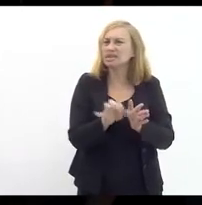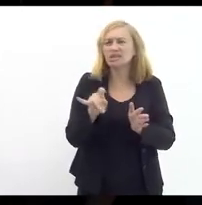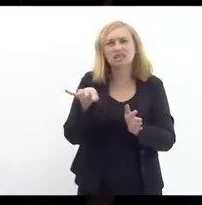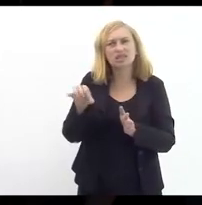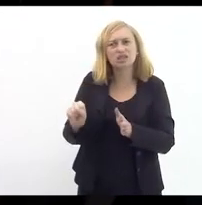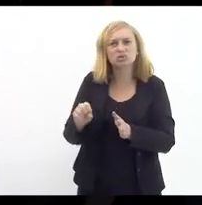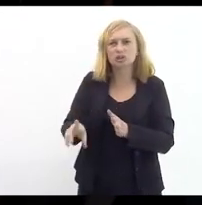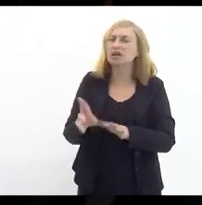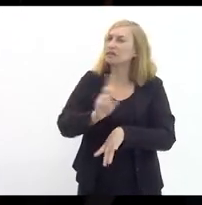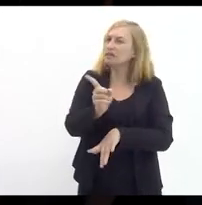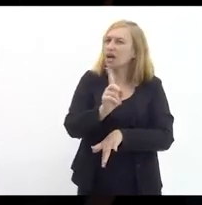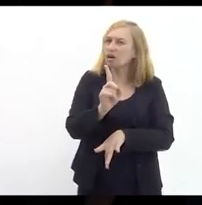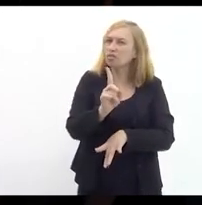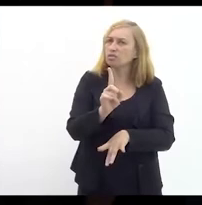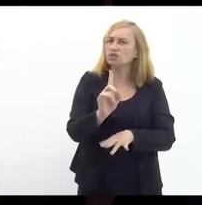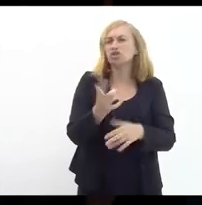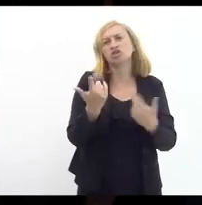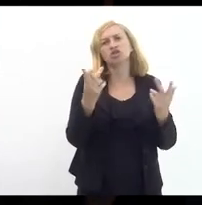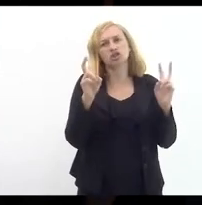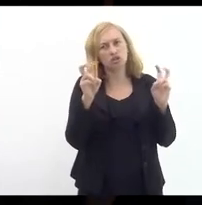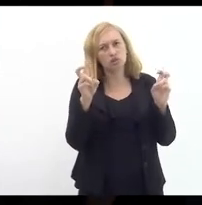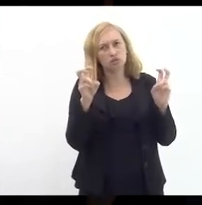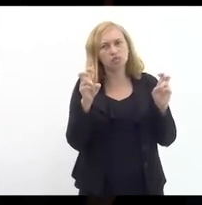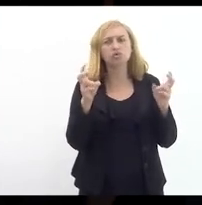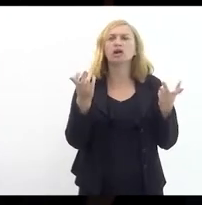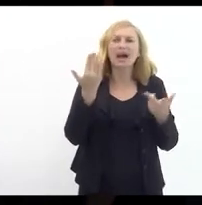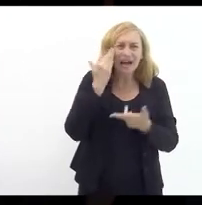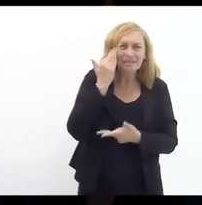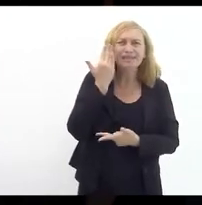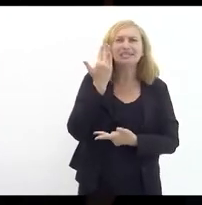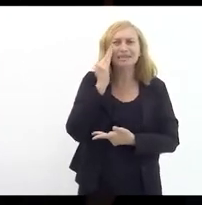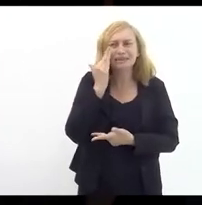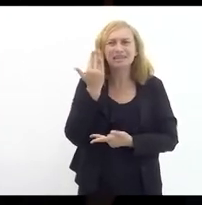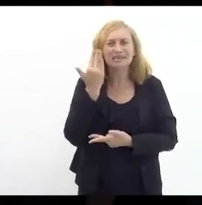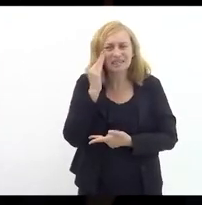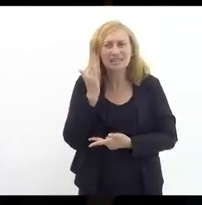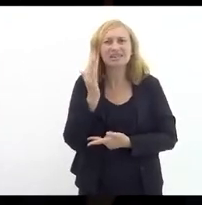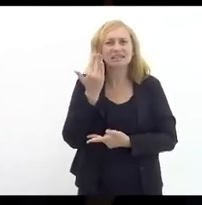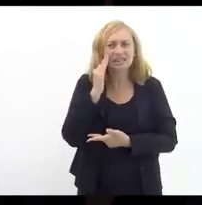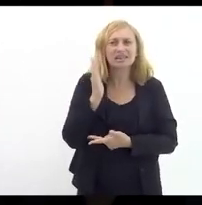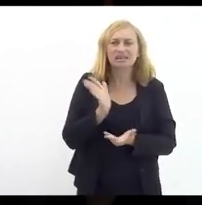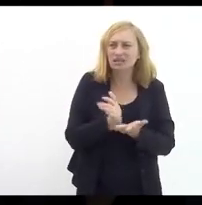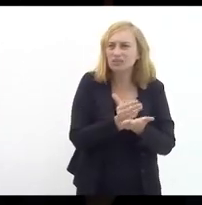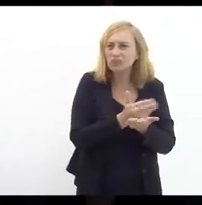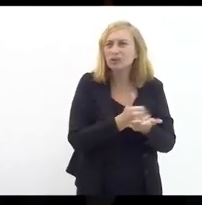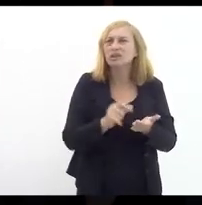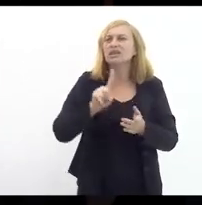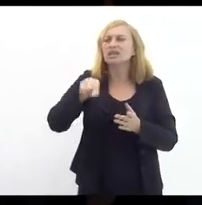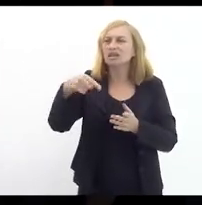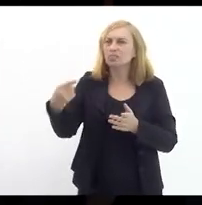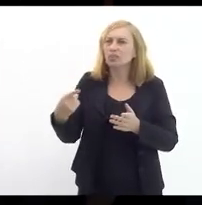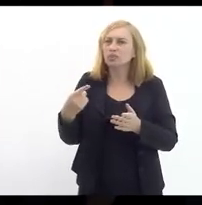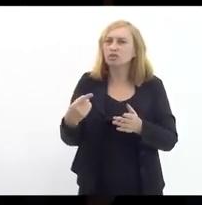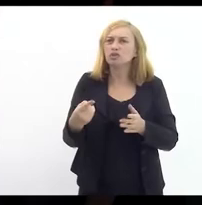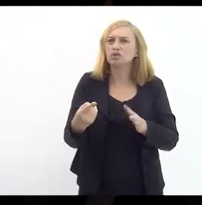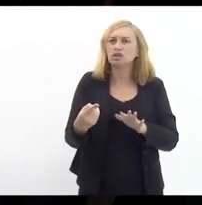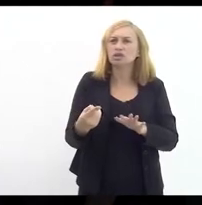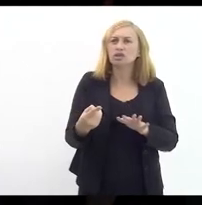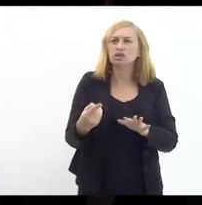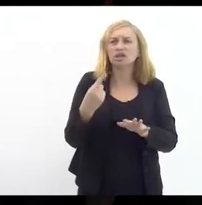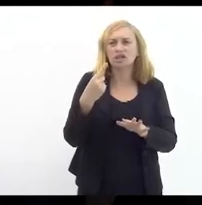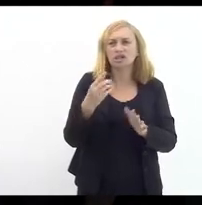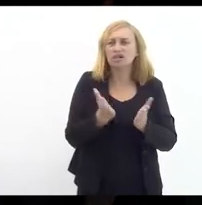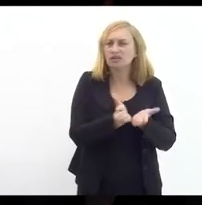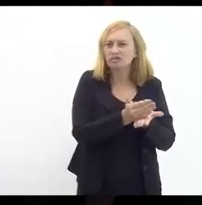verdade, diante de fatos aleatórios. Não, entendi. A gente vai apurar. Depois do caos. A gente vai apurar o que está